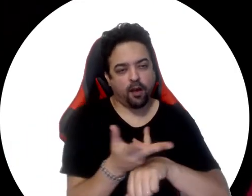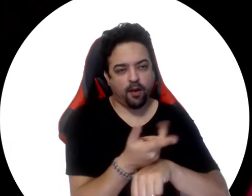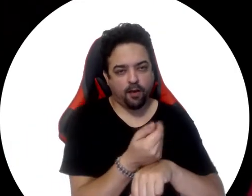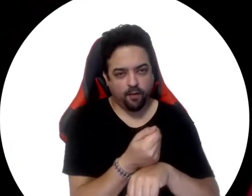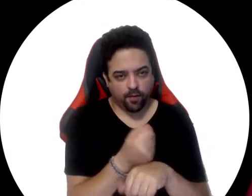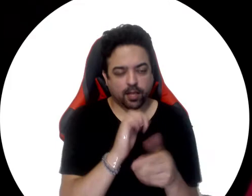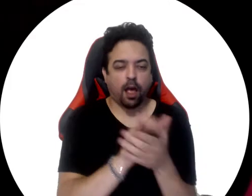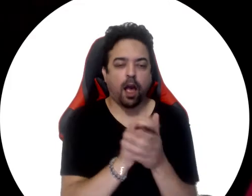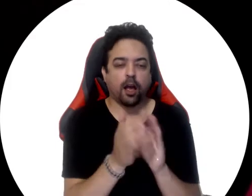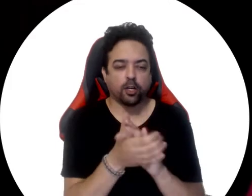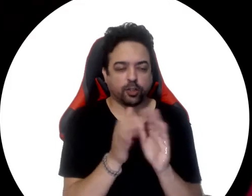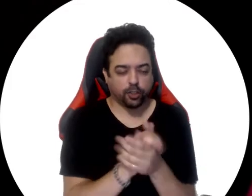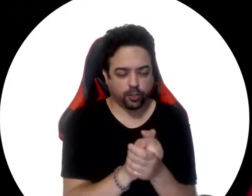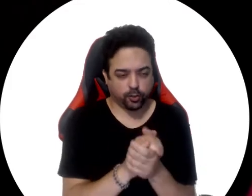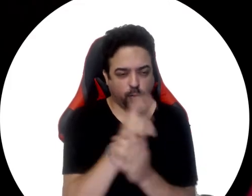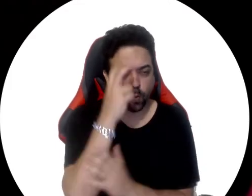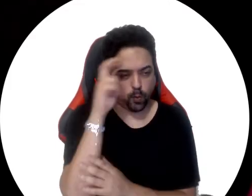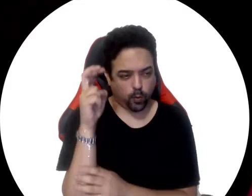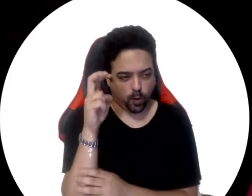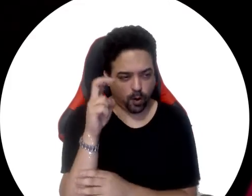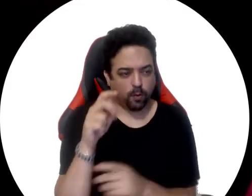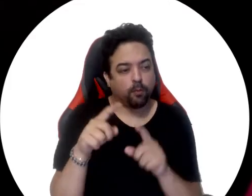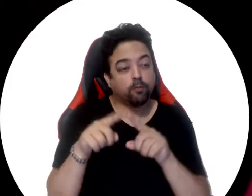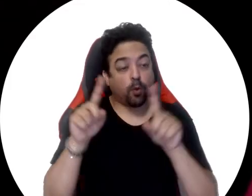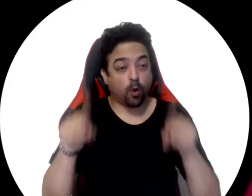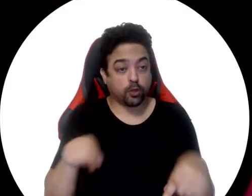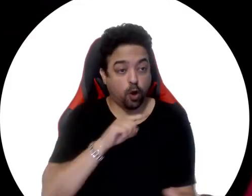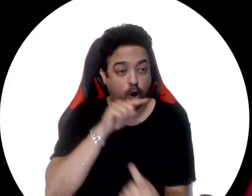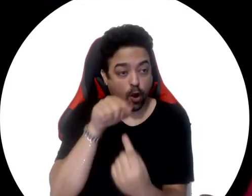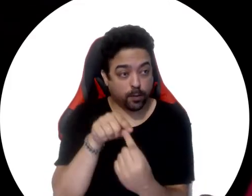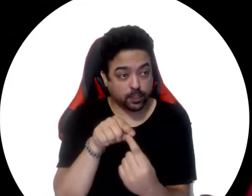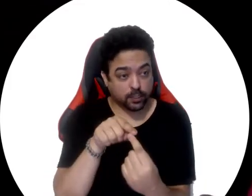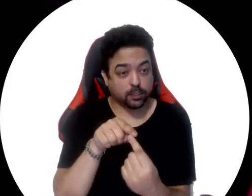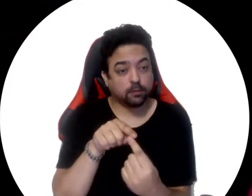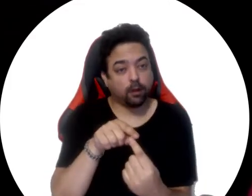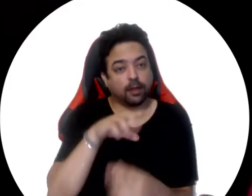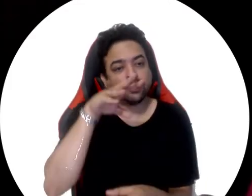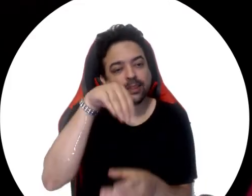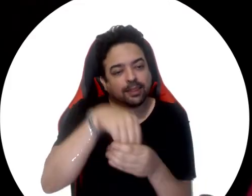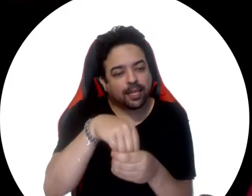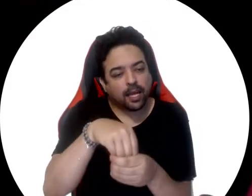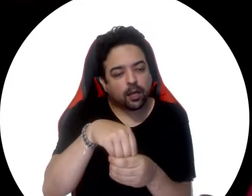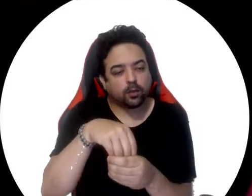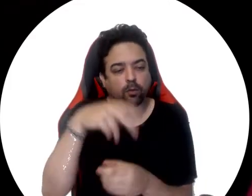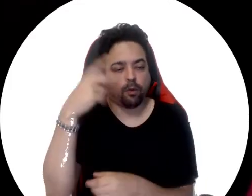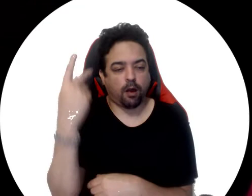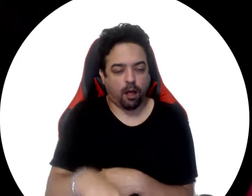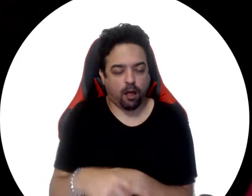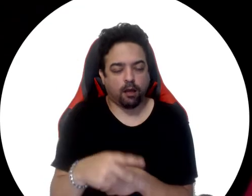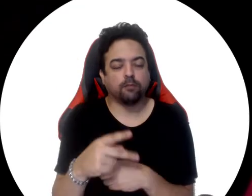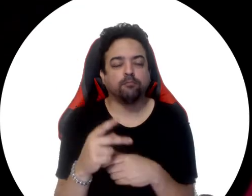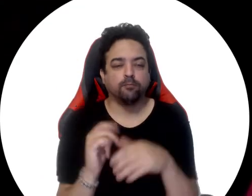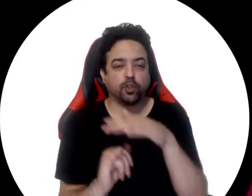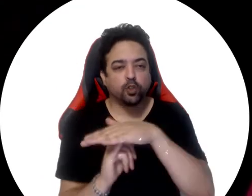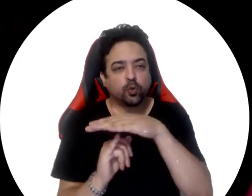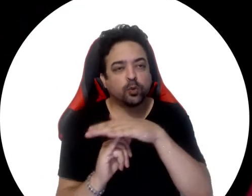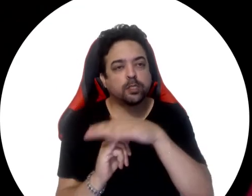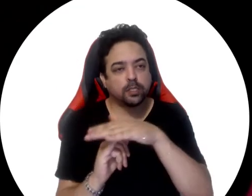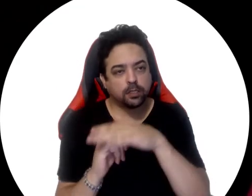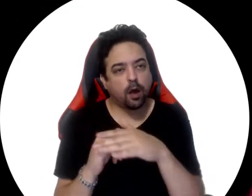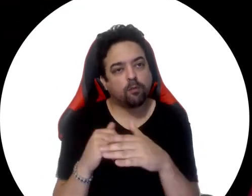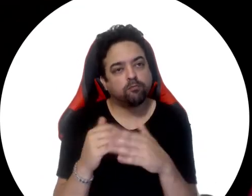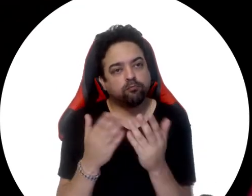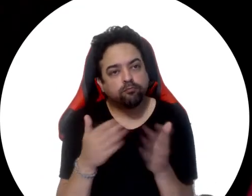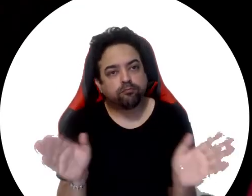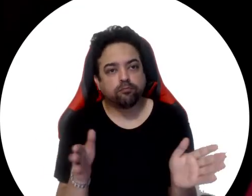para eventos artístico-culturais. O programa visa estimular ações dentro da instituição em uma